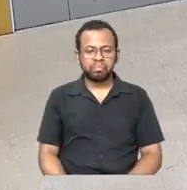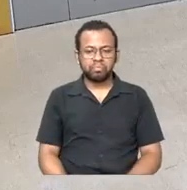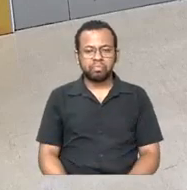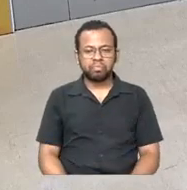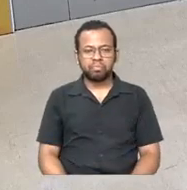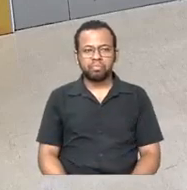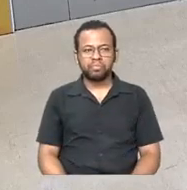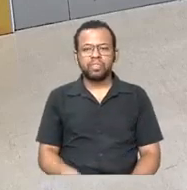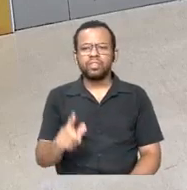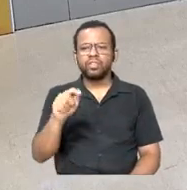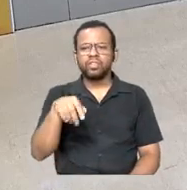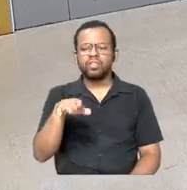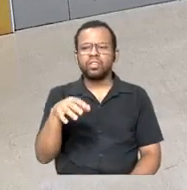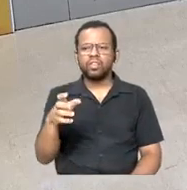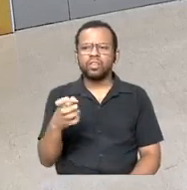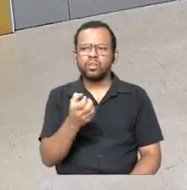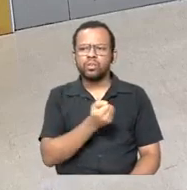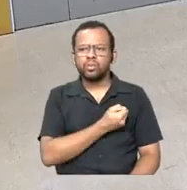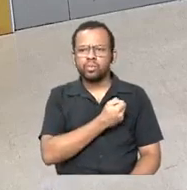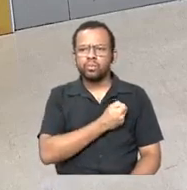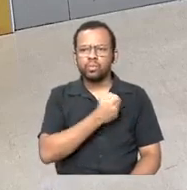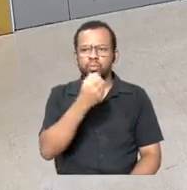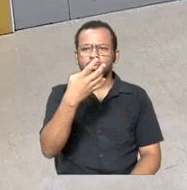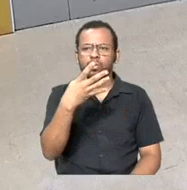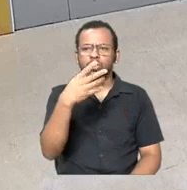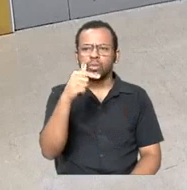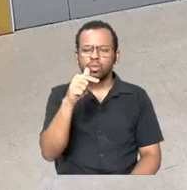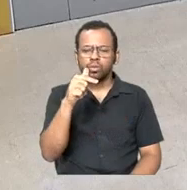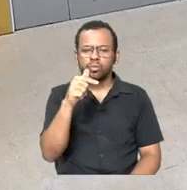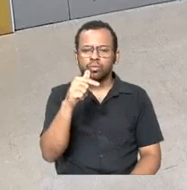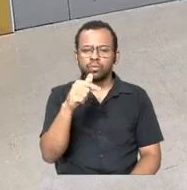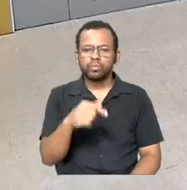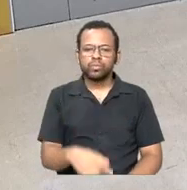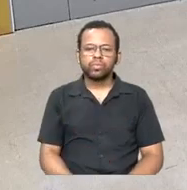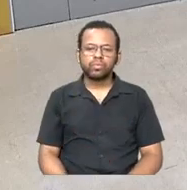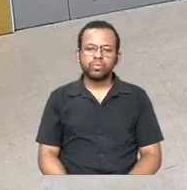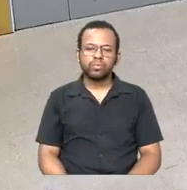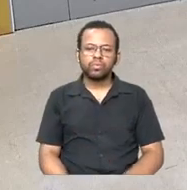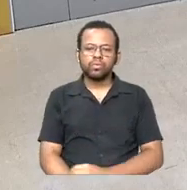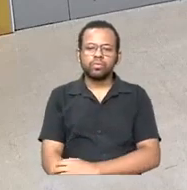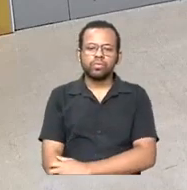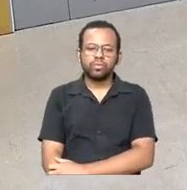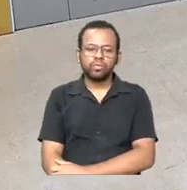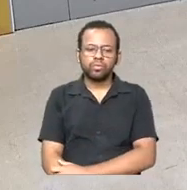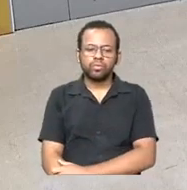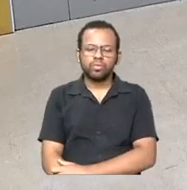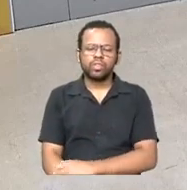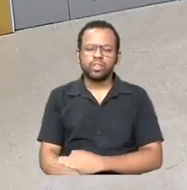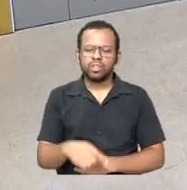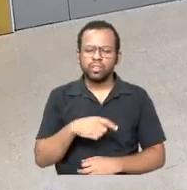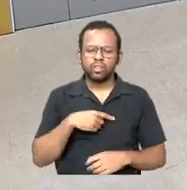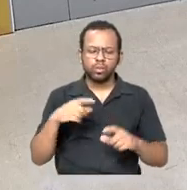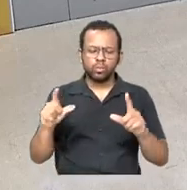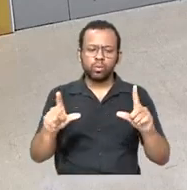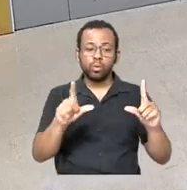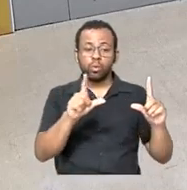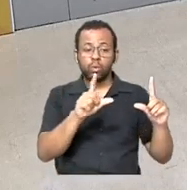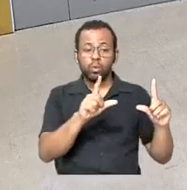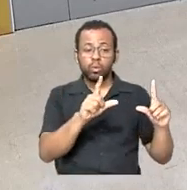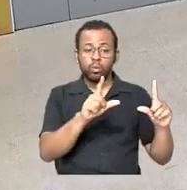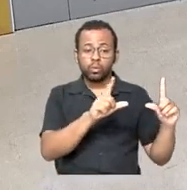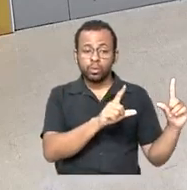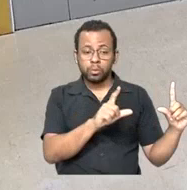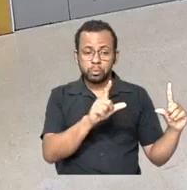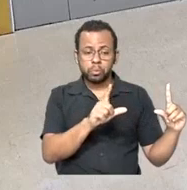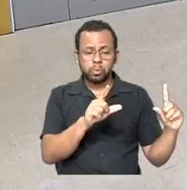quem quer o 47 em 47 47 gente tem um QR Code aí na tela você já pode